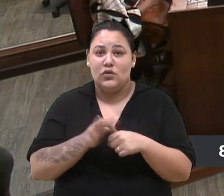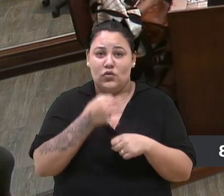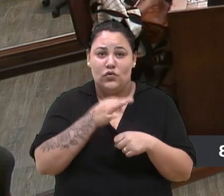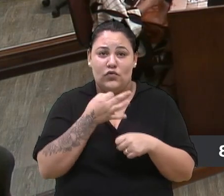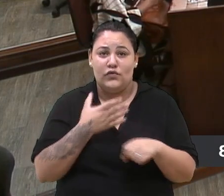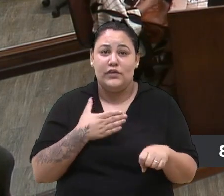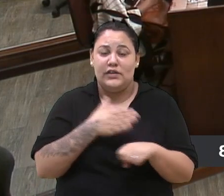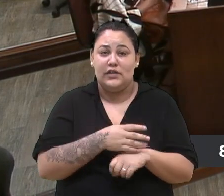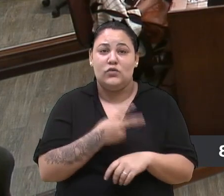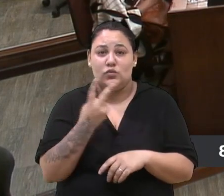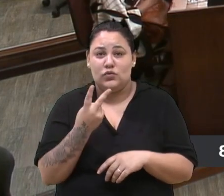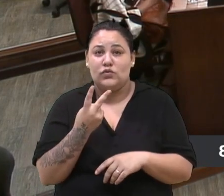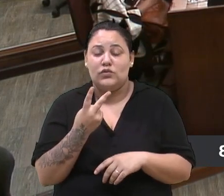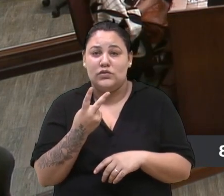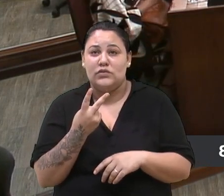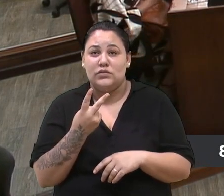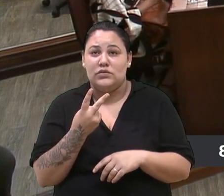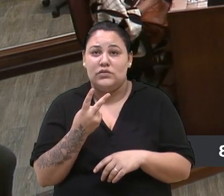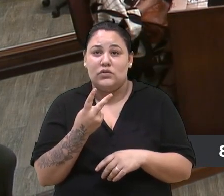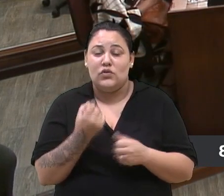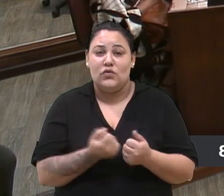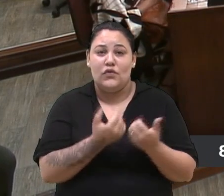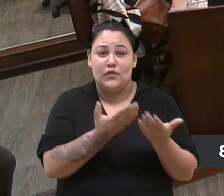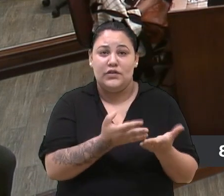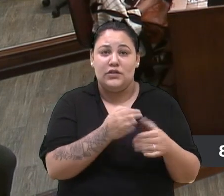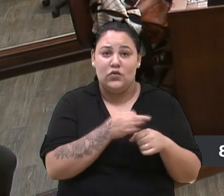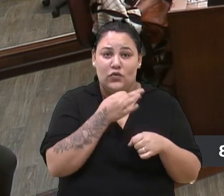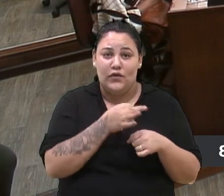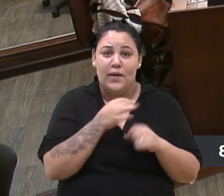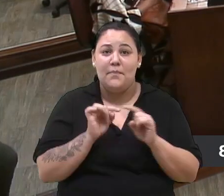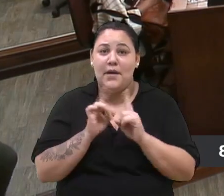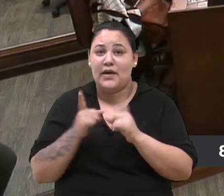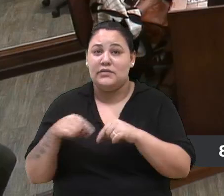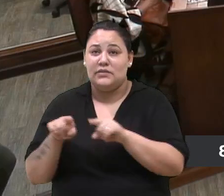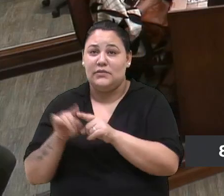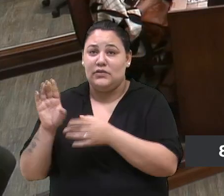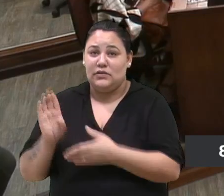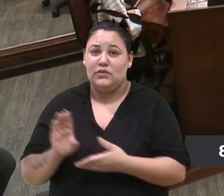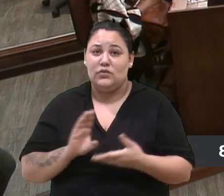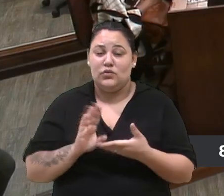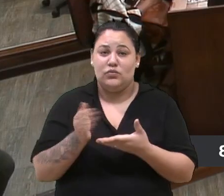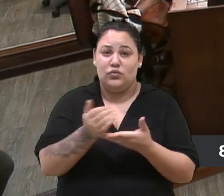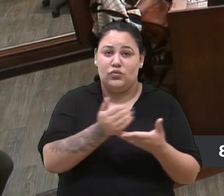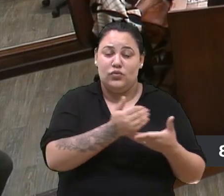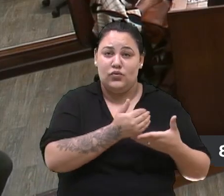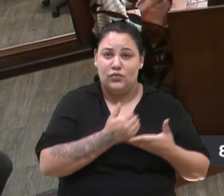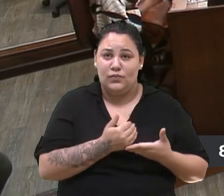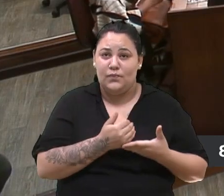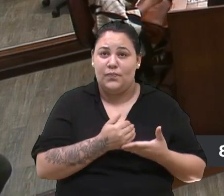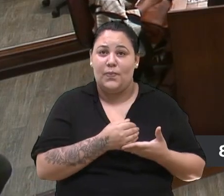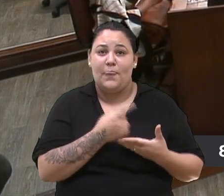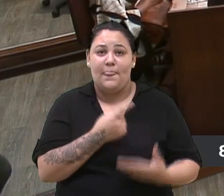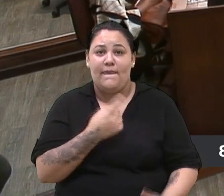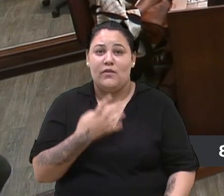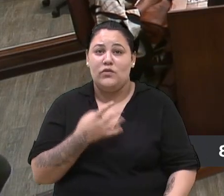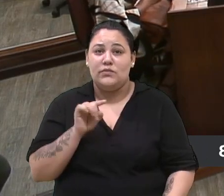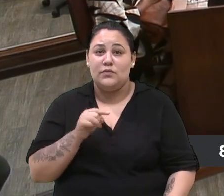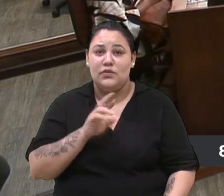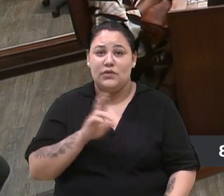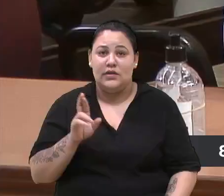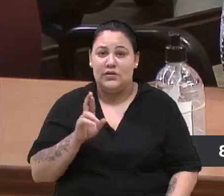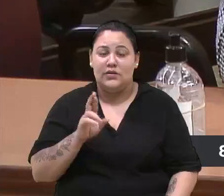para oferecer uva, mas o recurso arrecadado, a sobra, que deu em torno de R$14 mil, Felipe, eu já falei